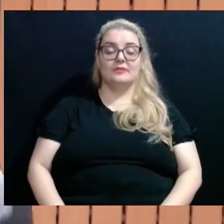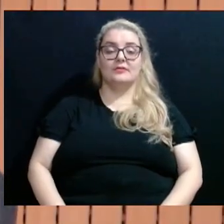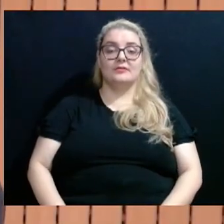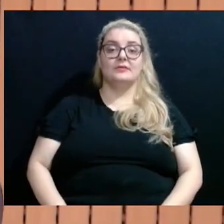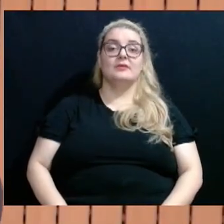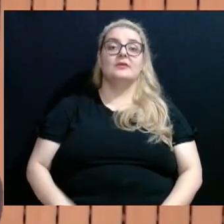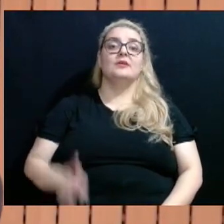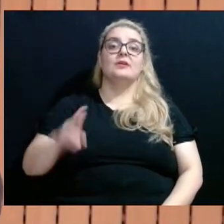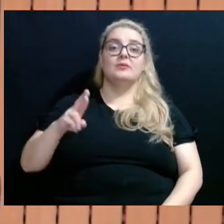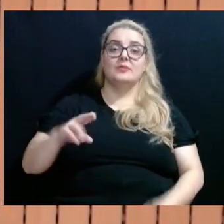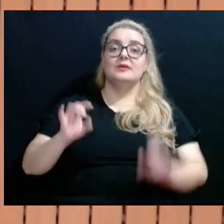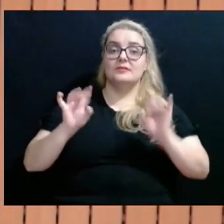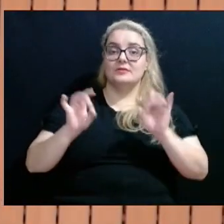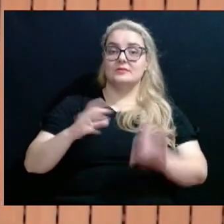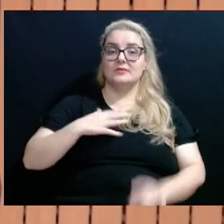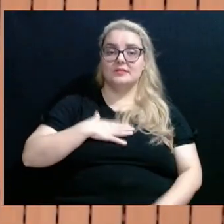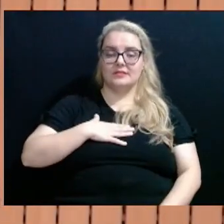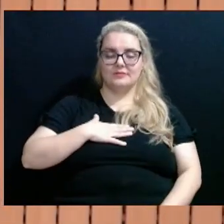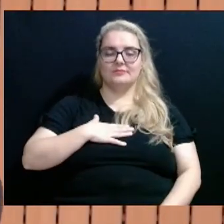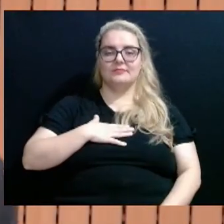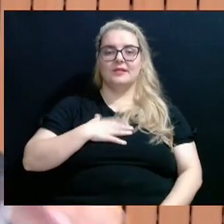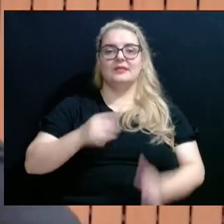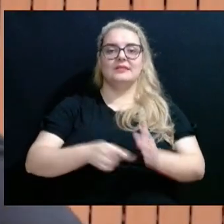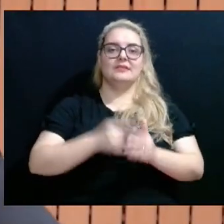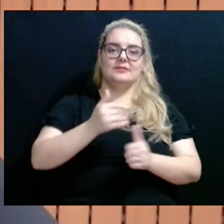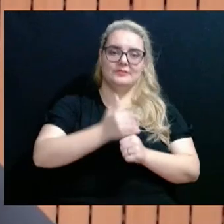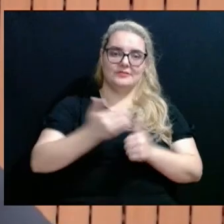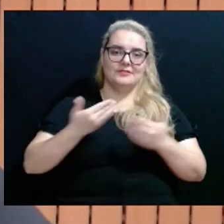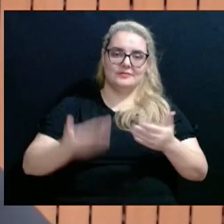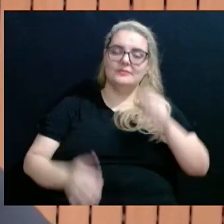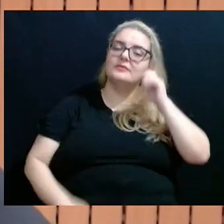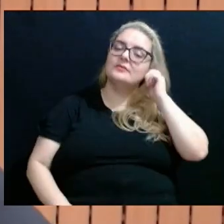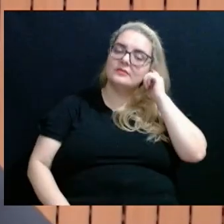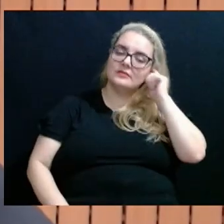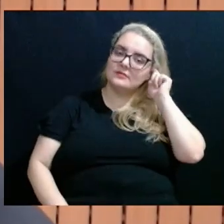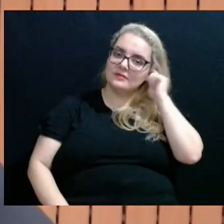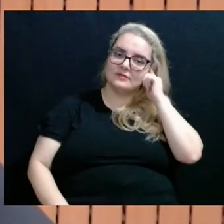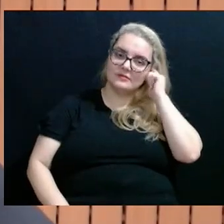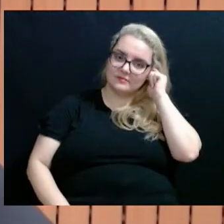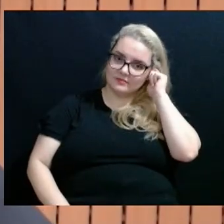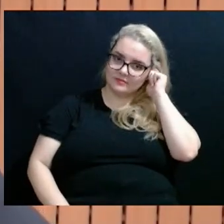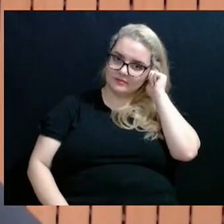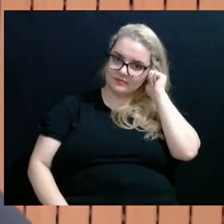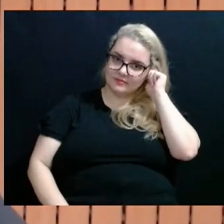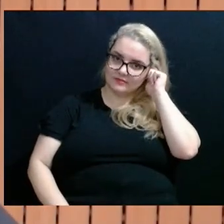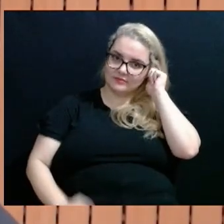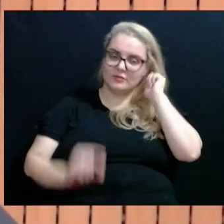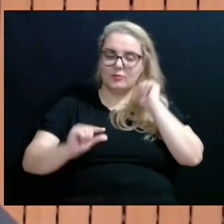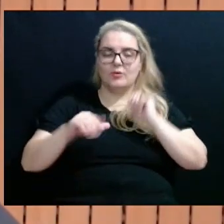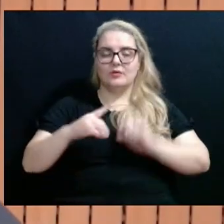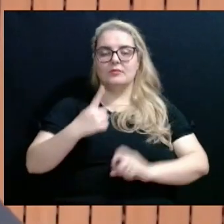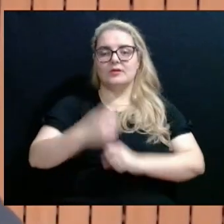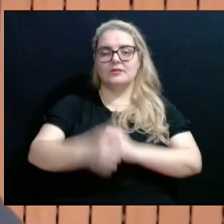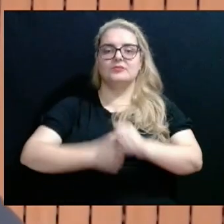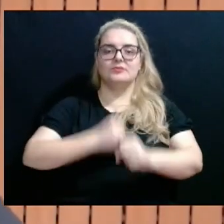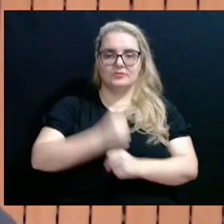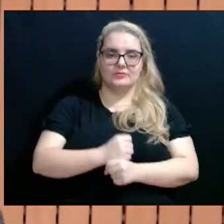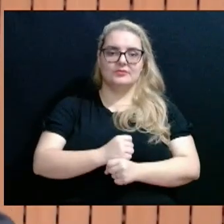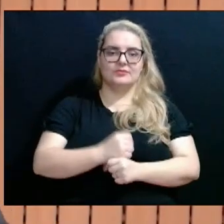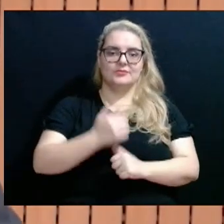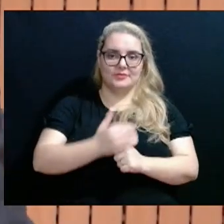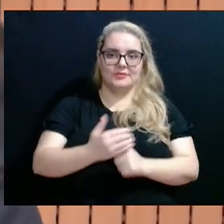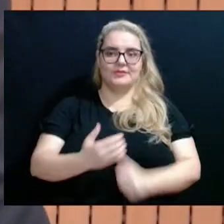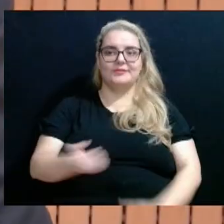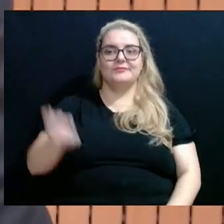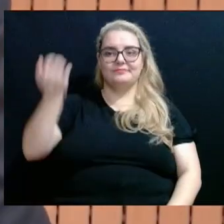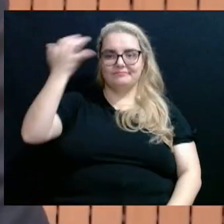mim. Nesse primeiro mandato que estou, 1 ano e pouco de mandato, eu já estou tendo a graça de Deus